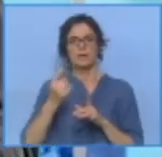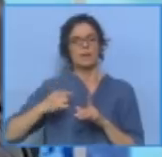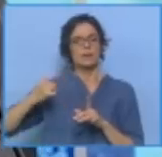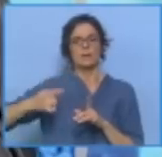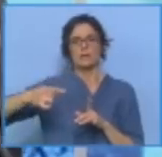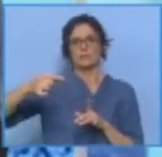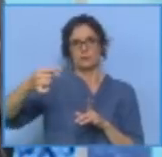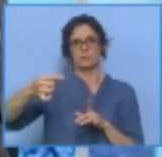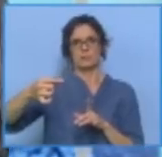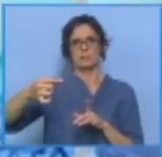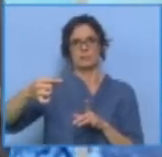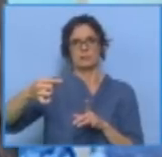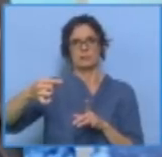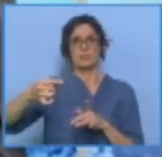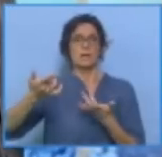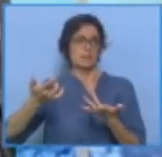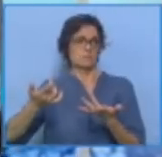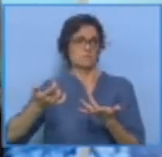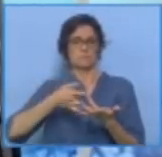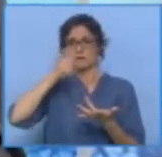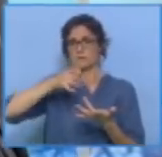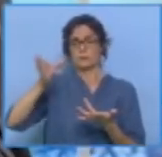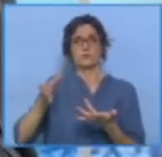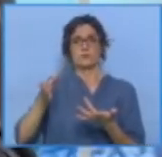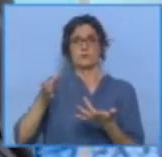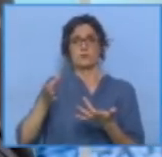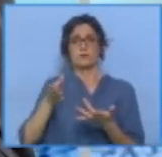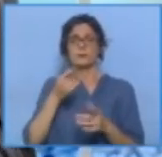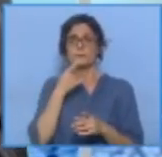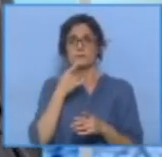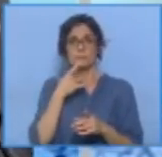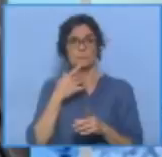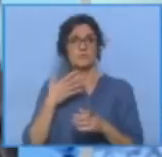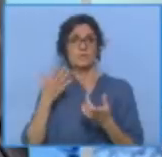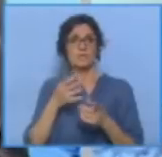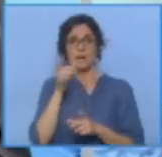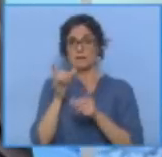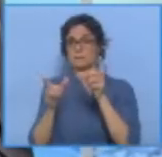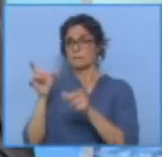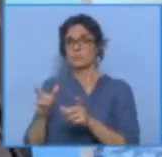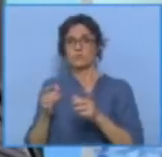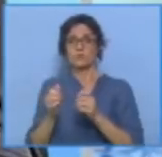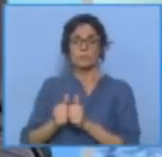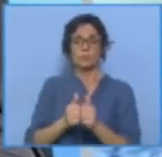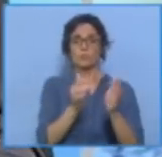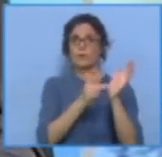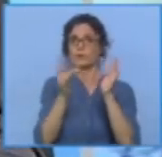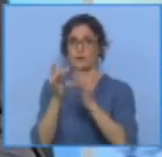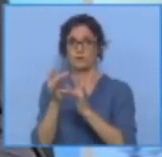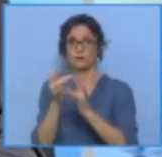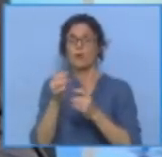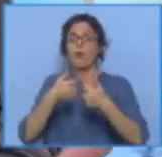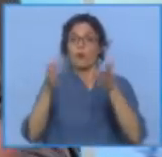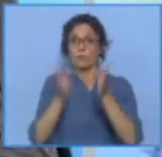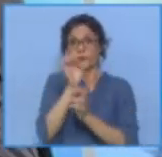realmente, quer dizer. E o que o profeta constata é que há muito enviado de Deus que é perseguido e é trespassado. Foi o que aconteceu também com